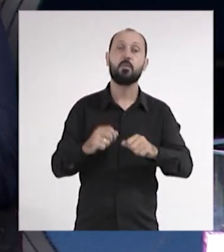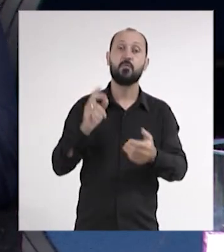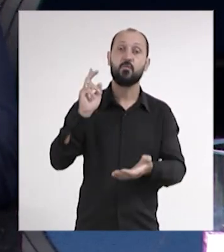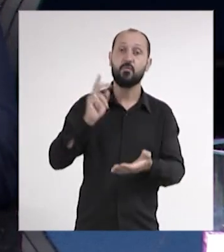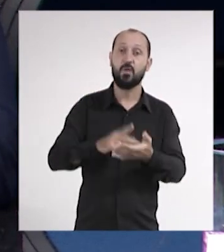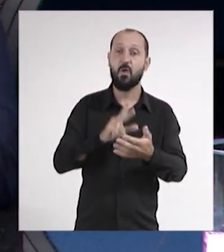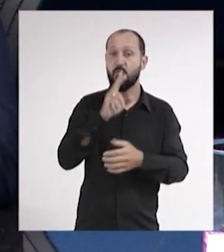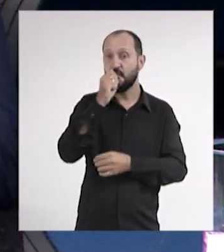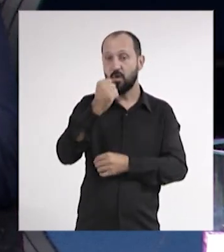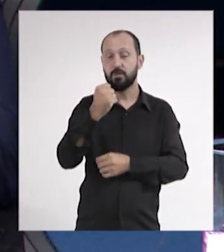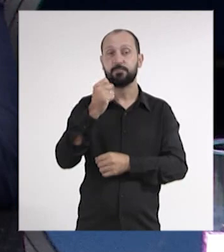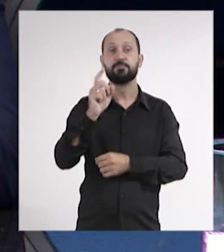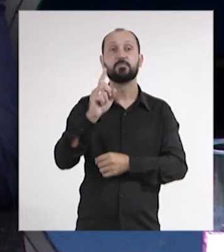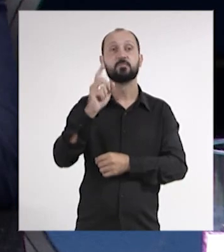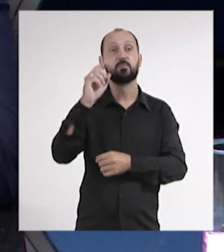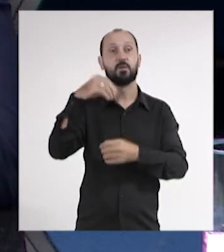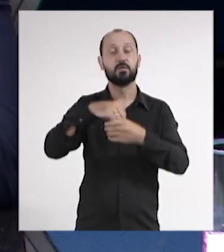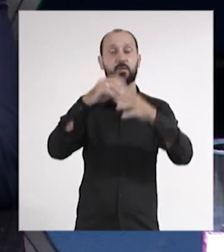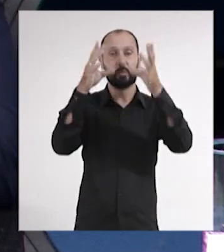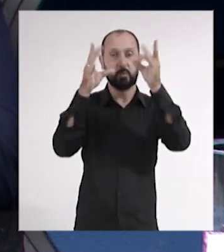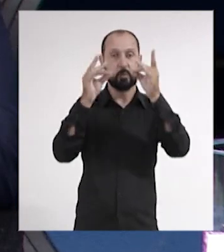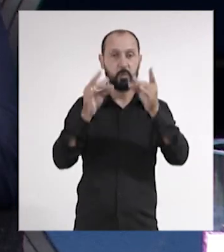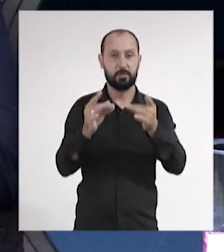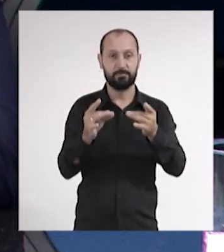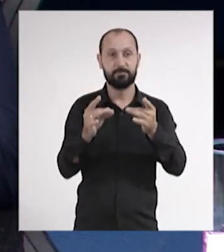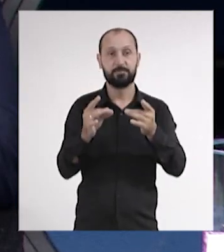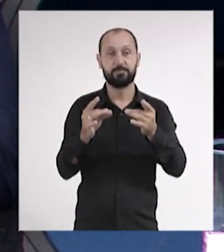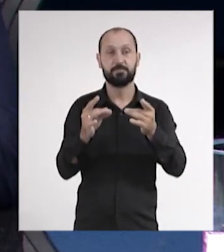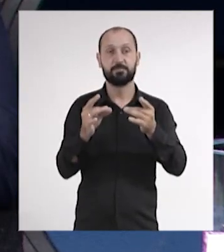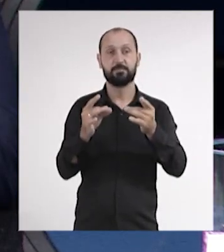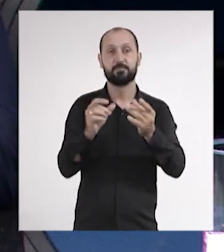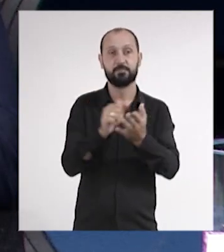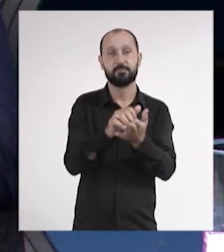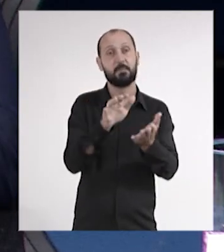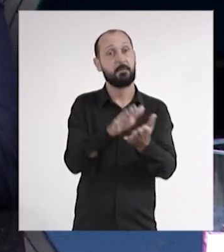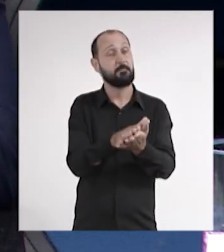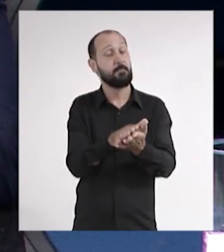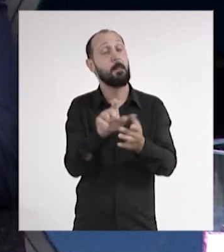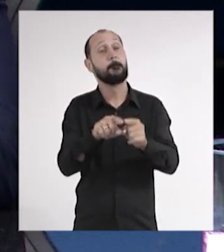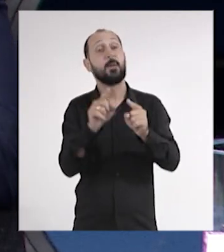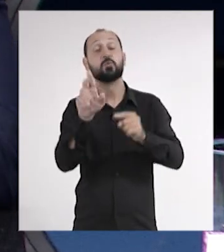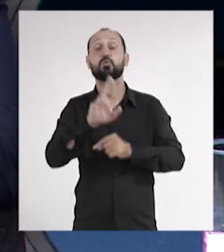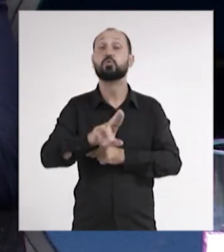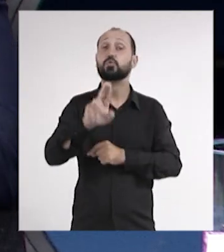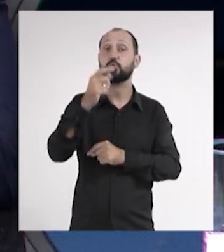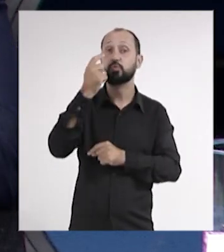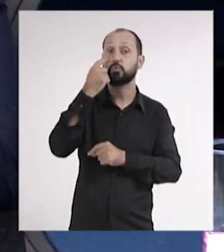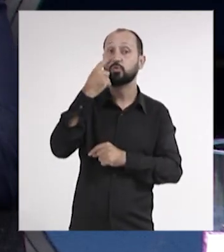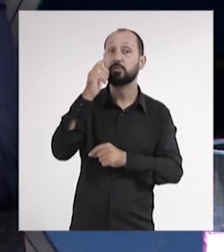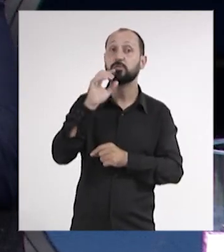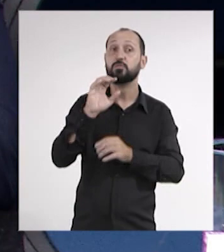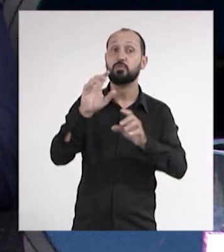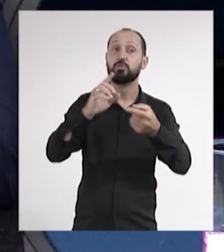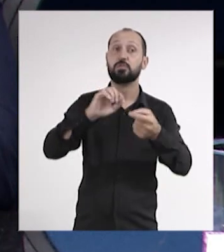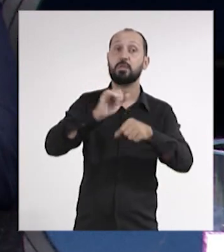força cogente não apenas nas cláusulas penais, mas no uso de mecanismos inteligentes para a